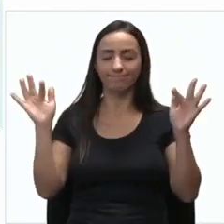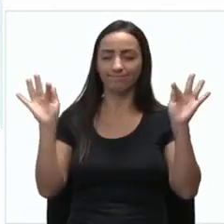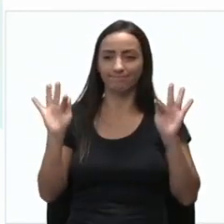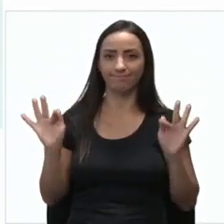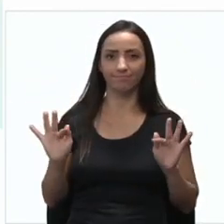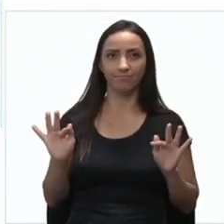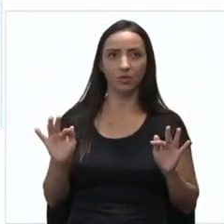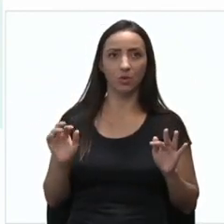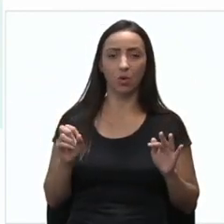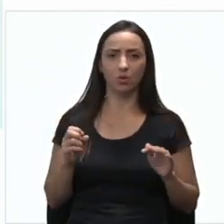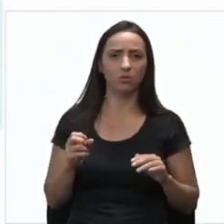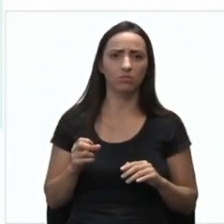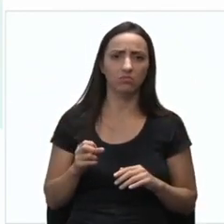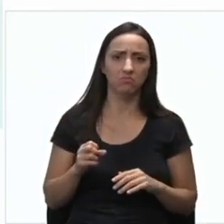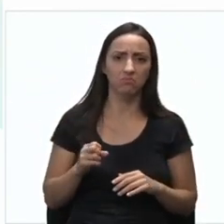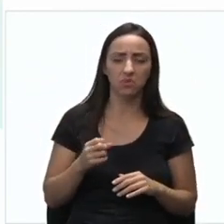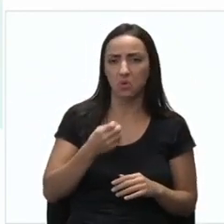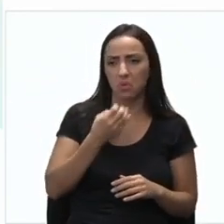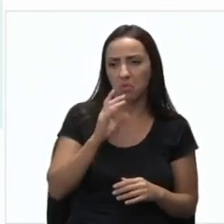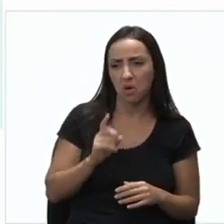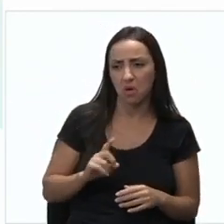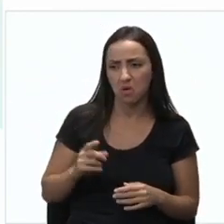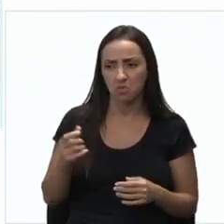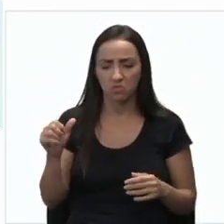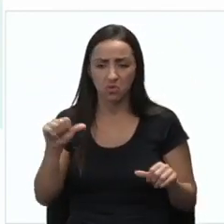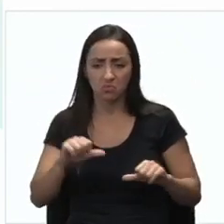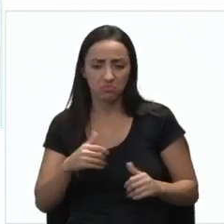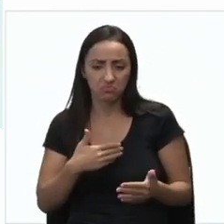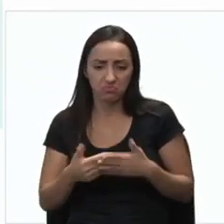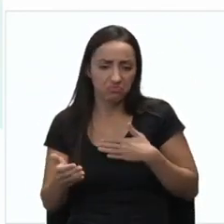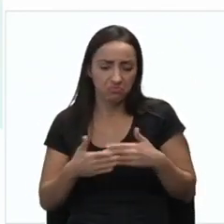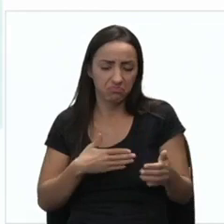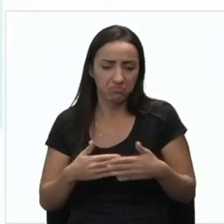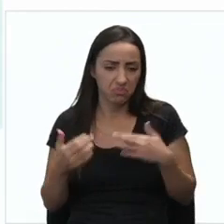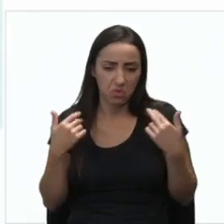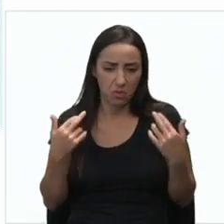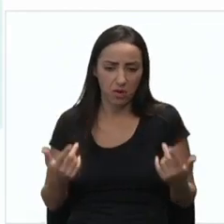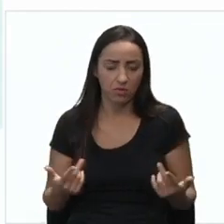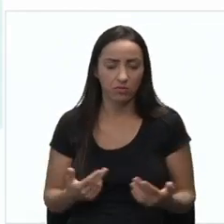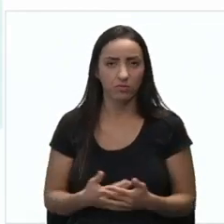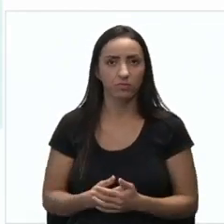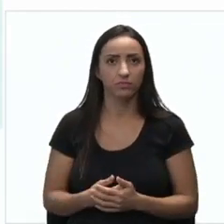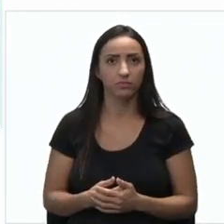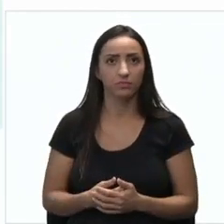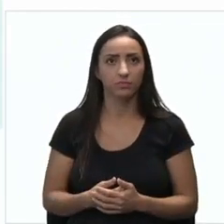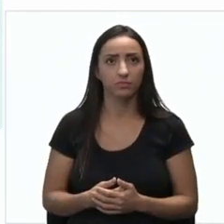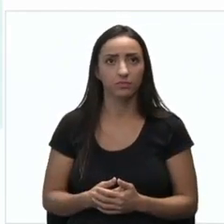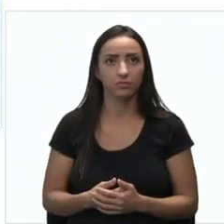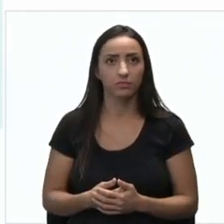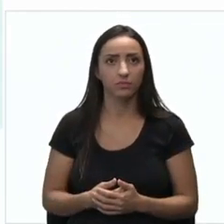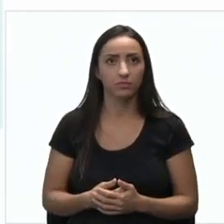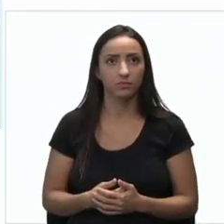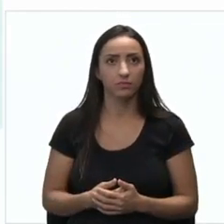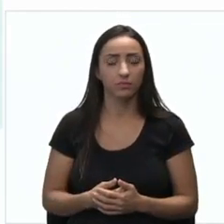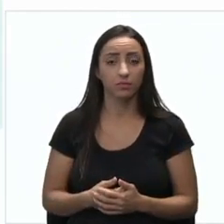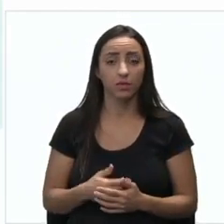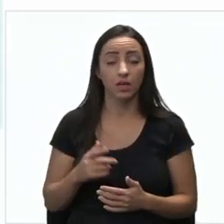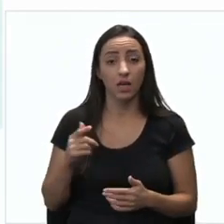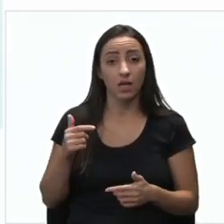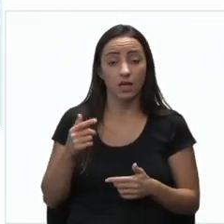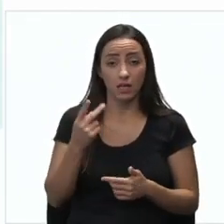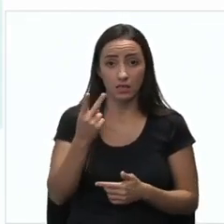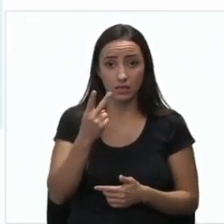não é nem bom nem ruim, trabalhar para ele é algo natural, né? Essa figura aqui simboliza alguém